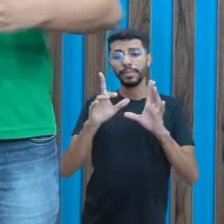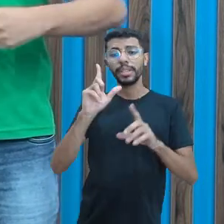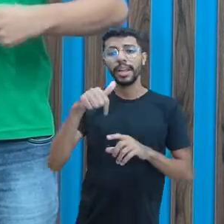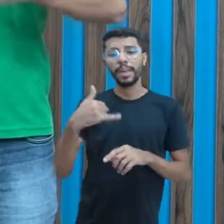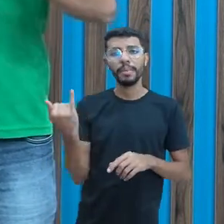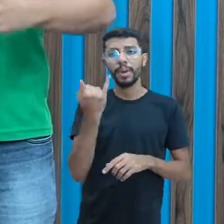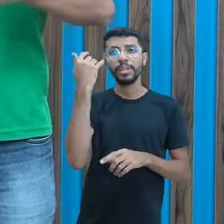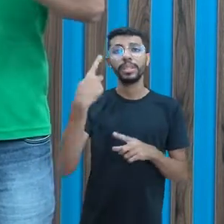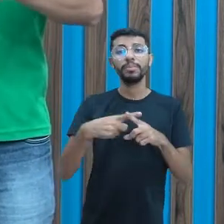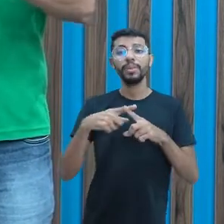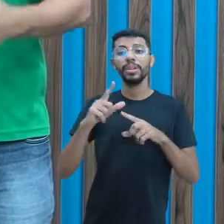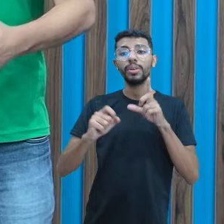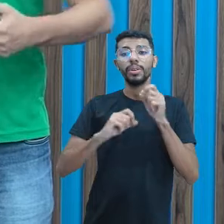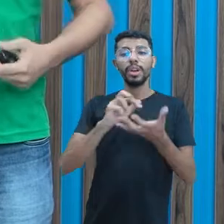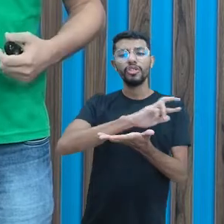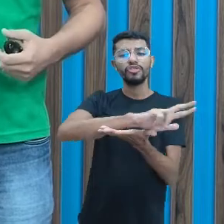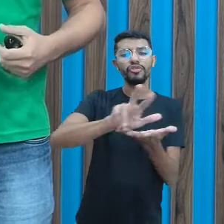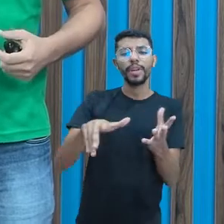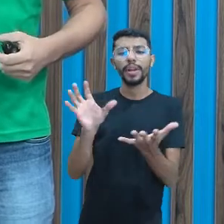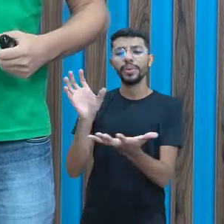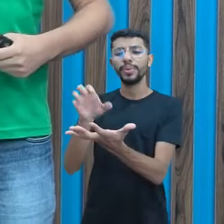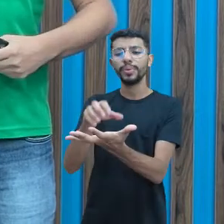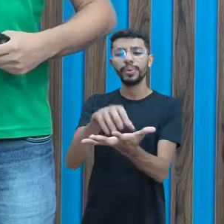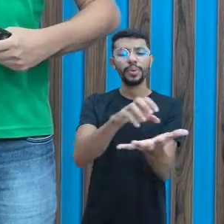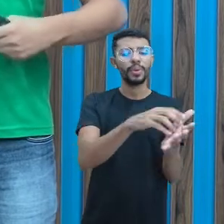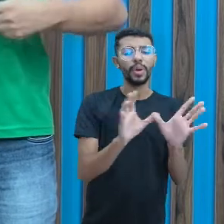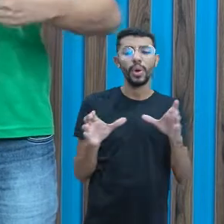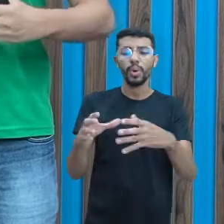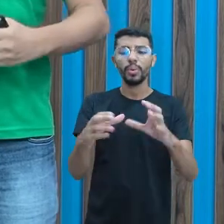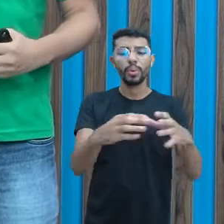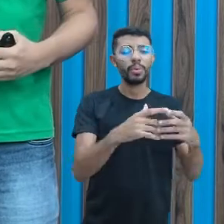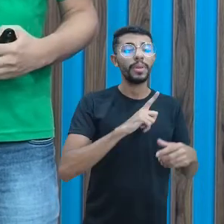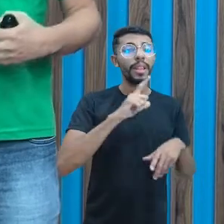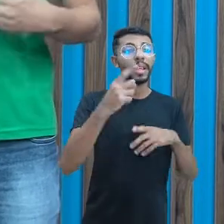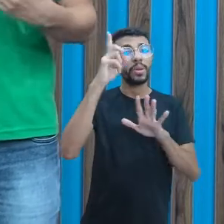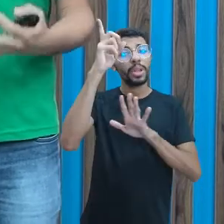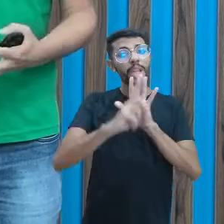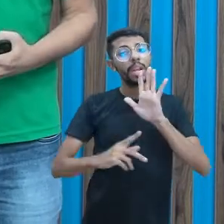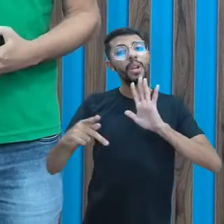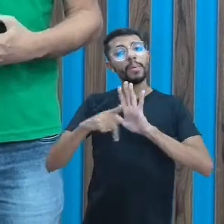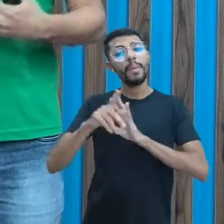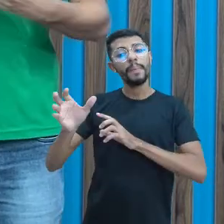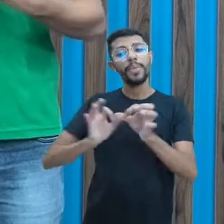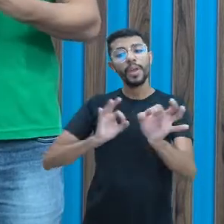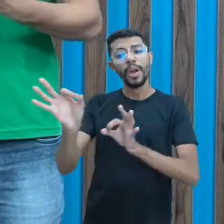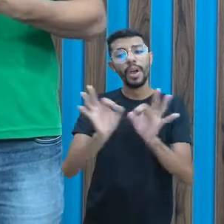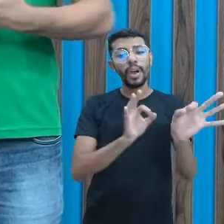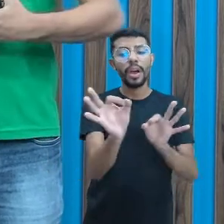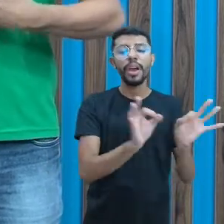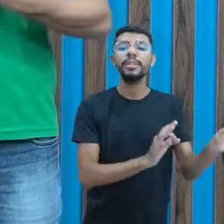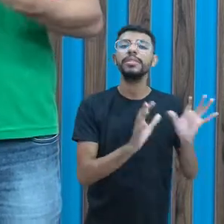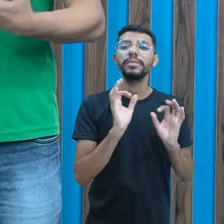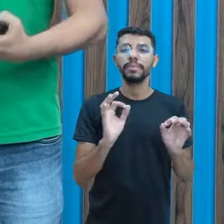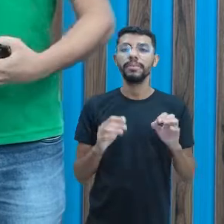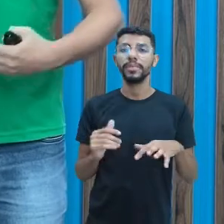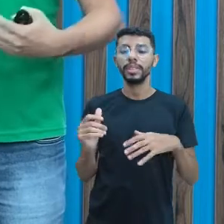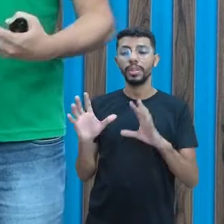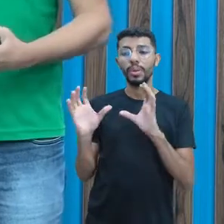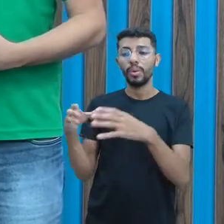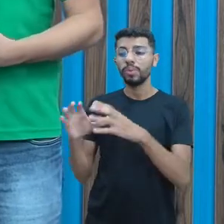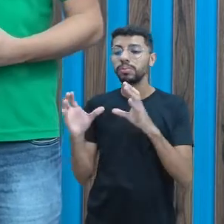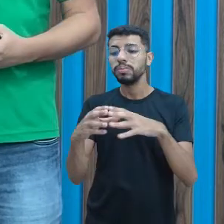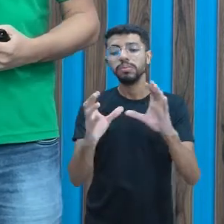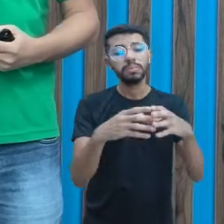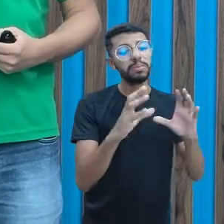diversos grupos tenham sim o direito de se organizar, né? Então a democracia ela garante isso, que os grupos possam se organizar,